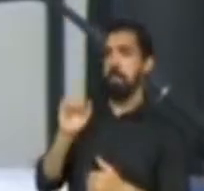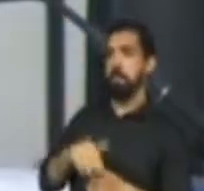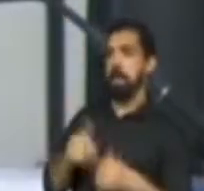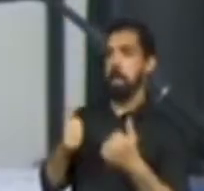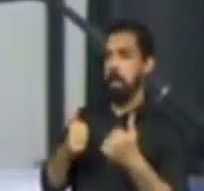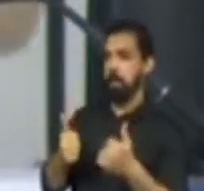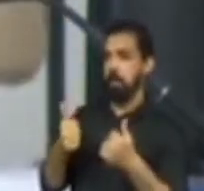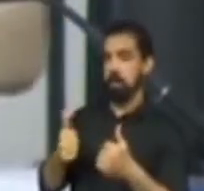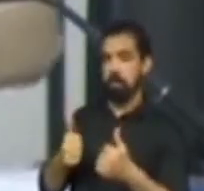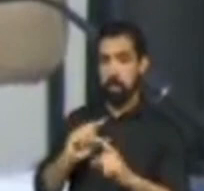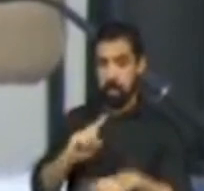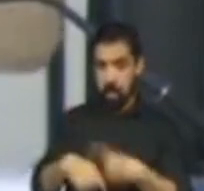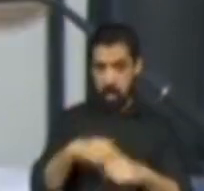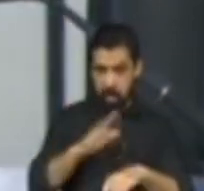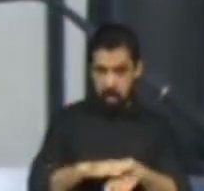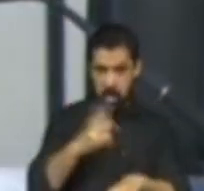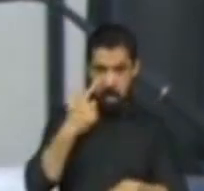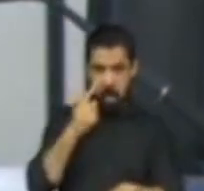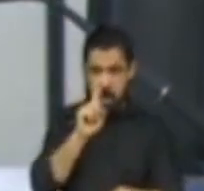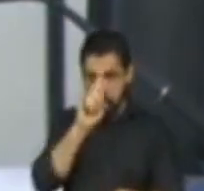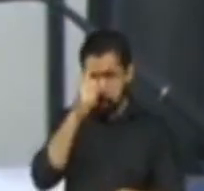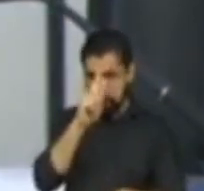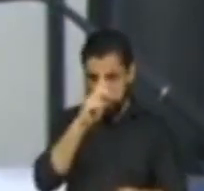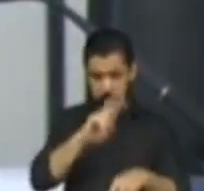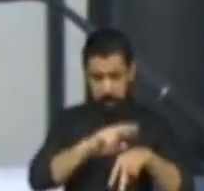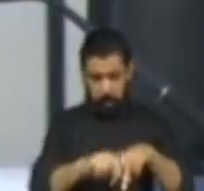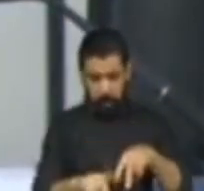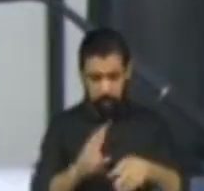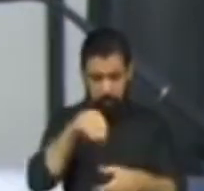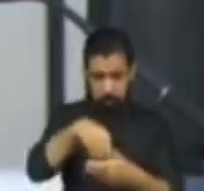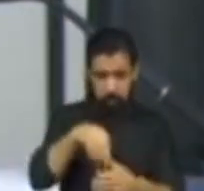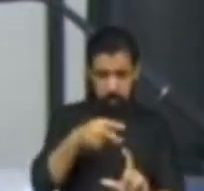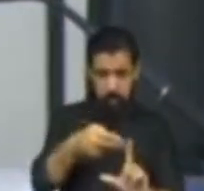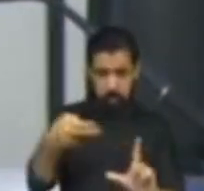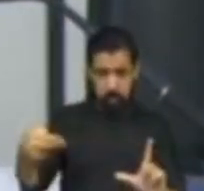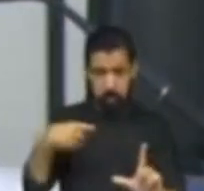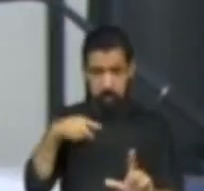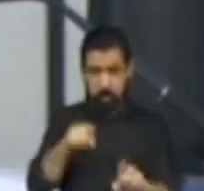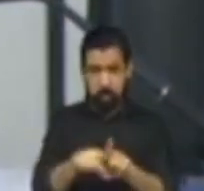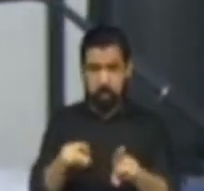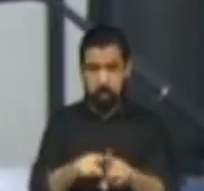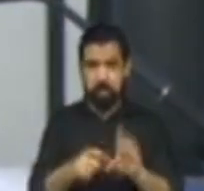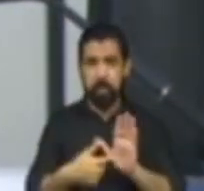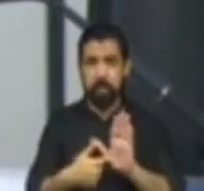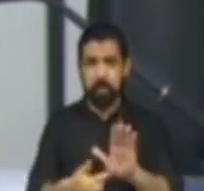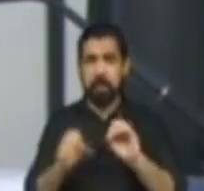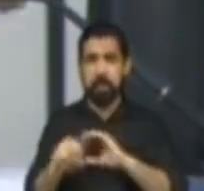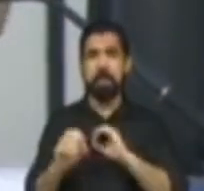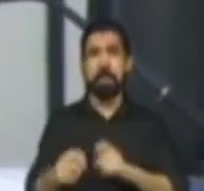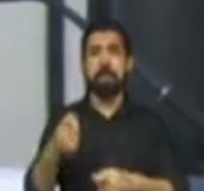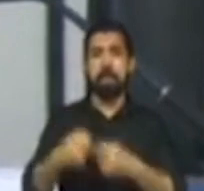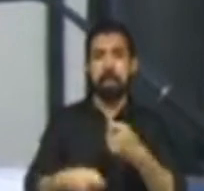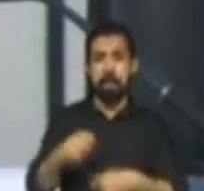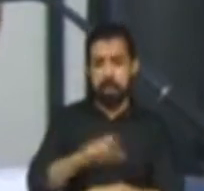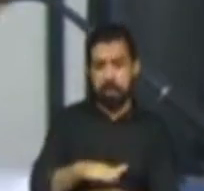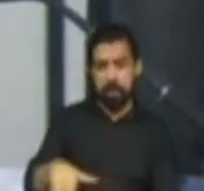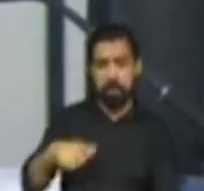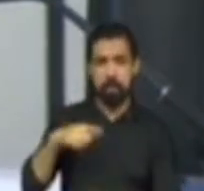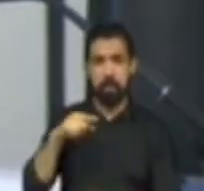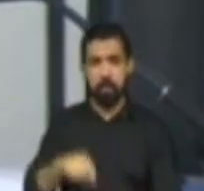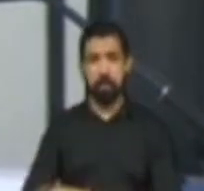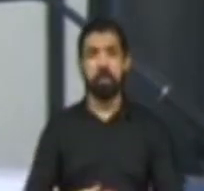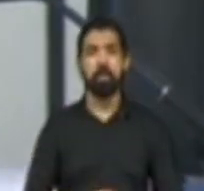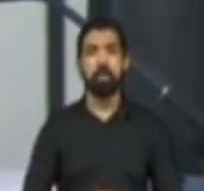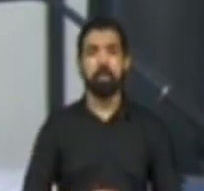querem colocar ideologia de gênero, e querem colocar para ensinar a sexualidade da primeira infância,